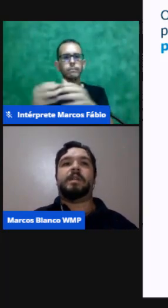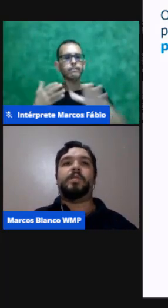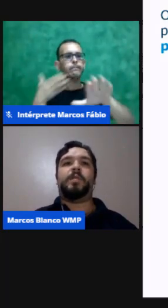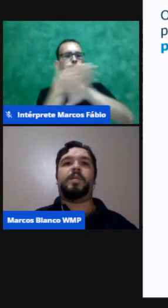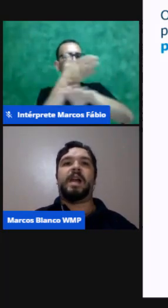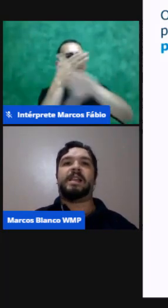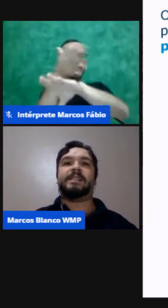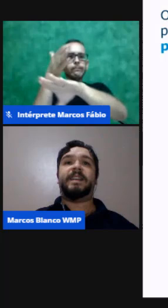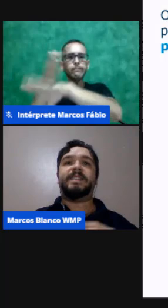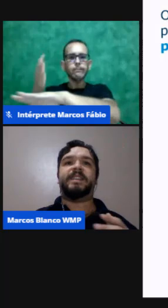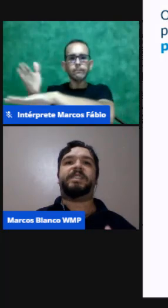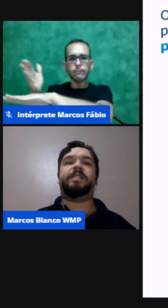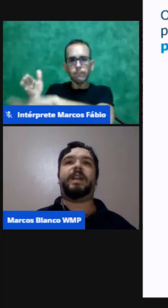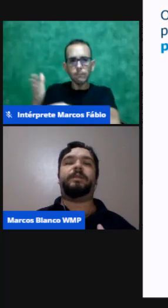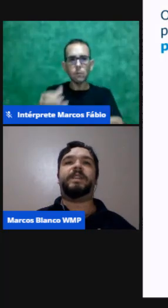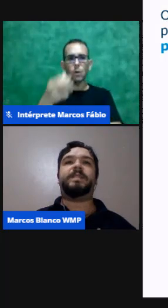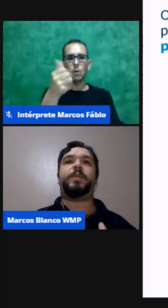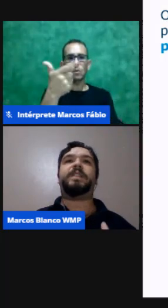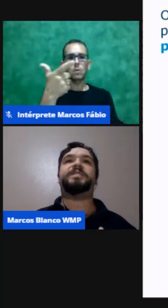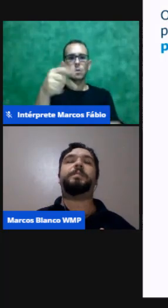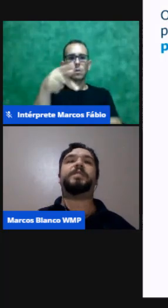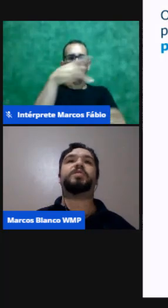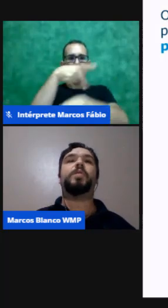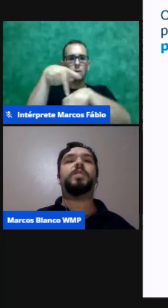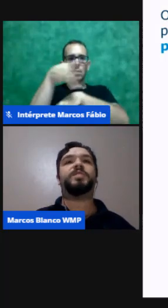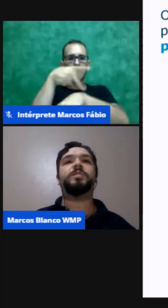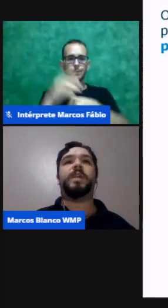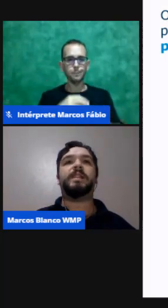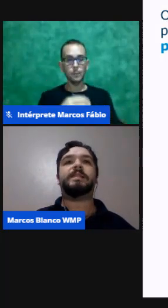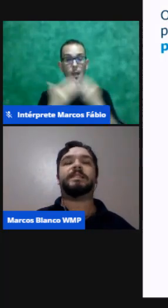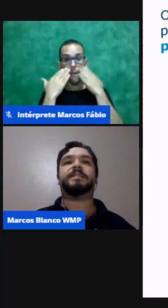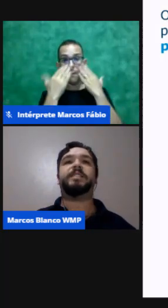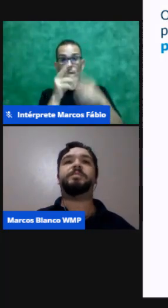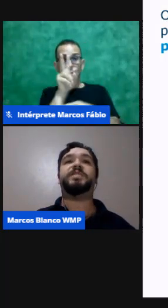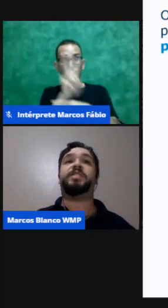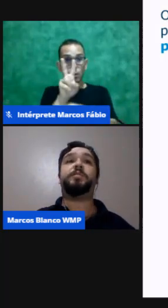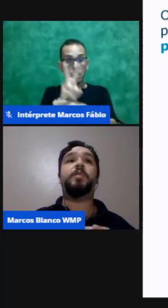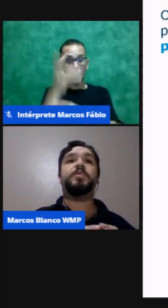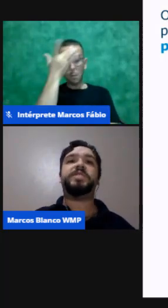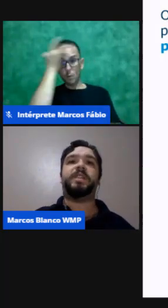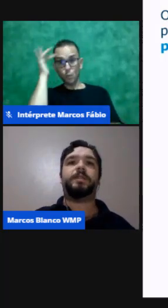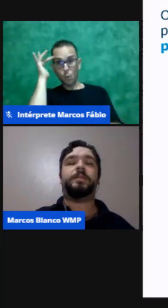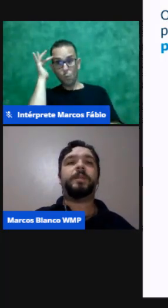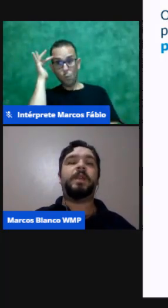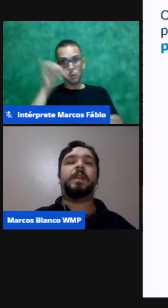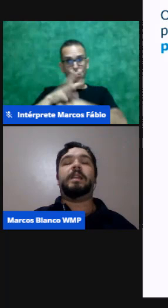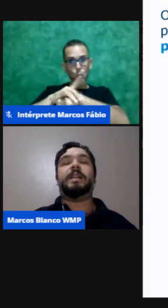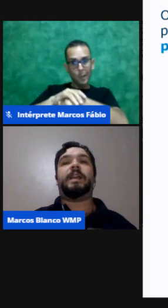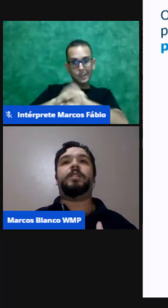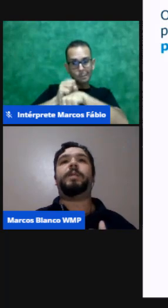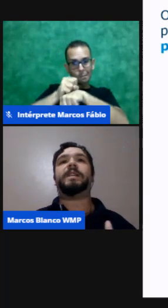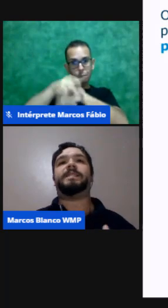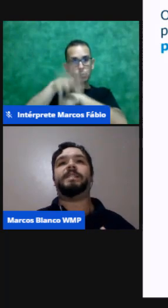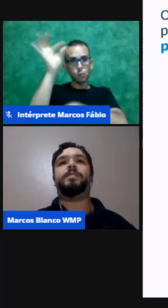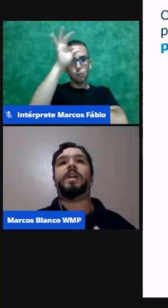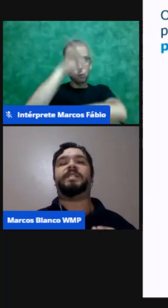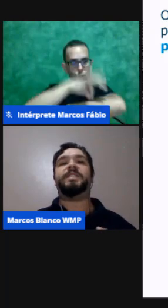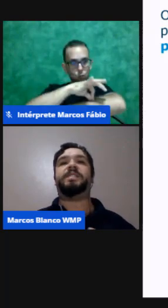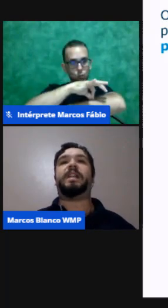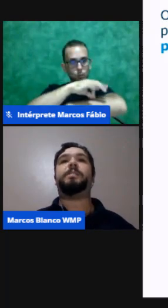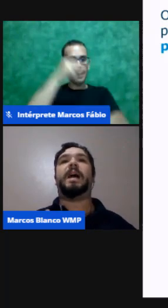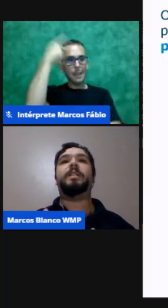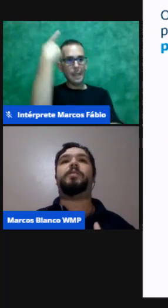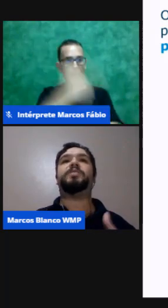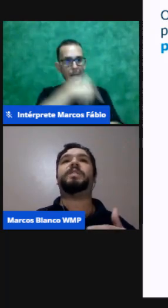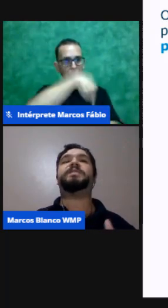países. Essa iniciativa ela visa proteger pessoas de doenças transmitidas por mosquito. E aqui no Brasil,